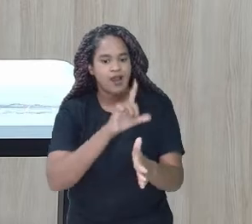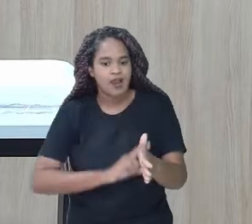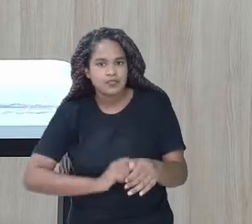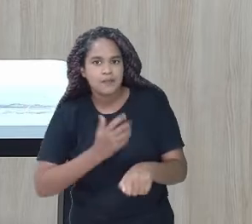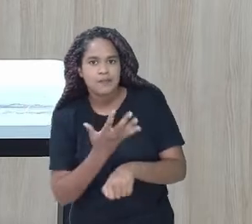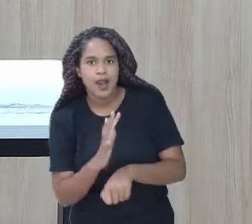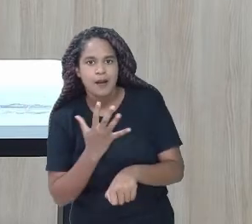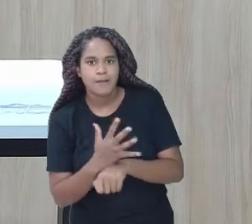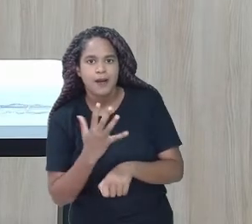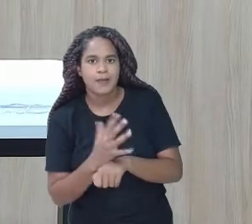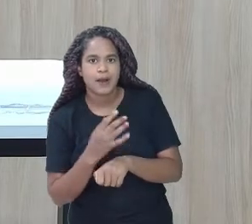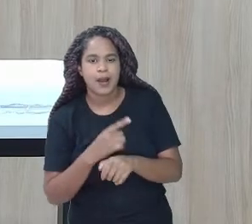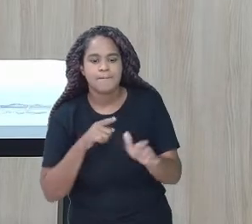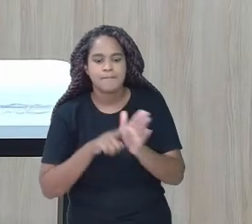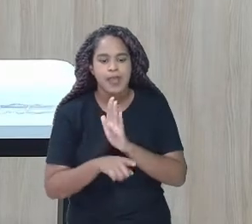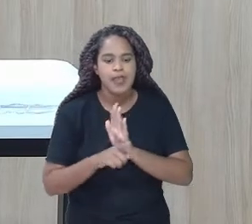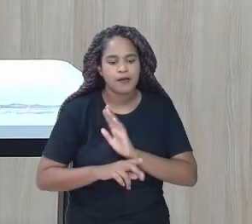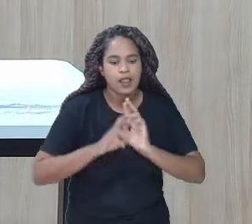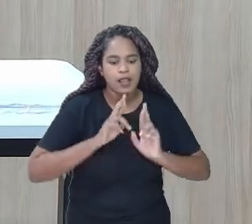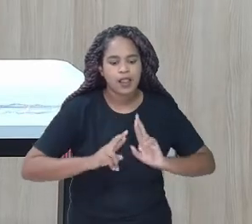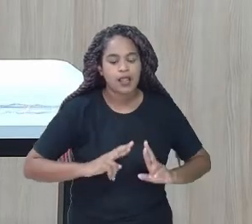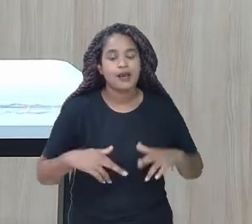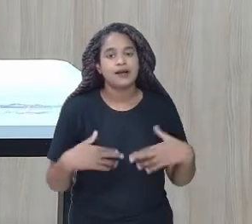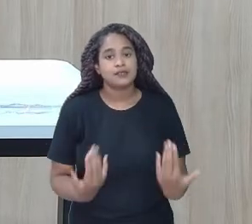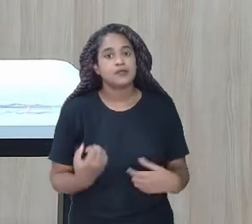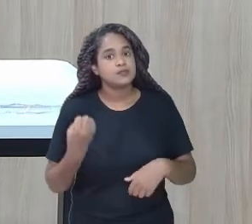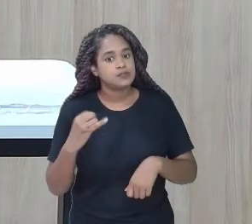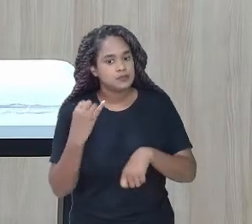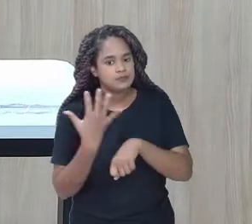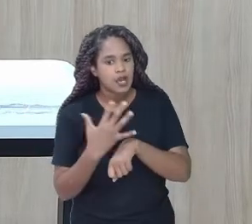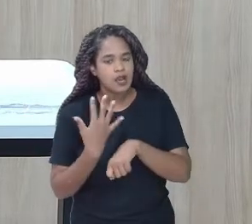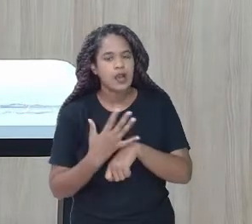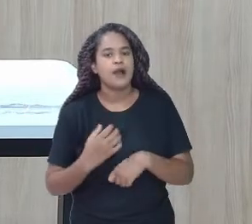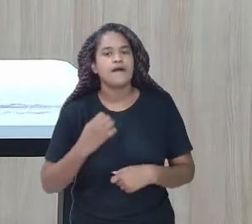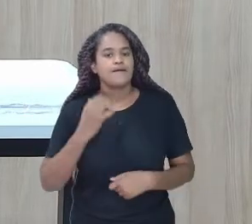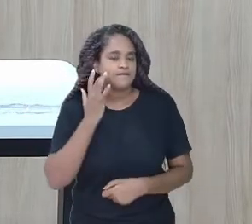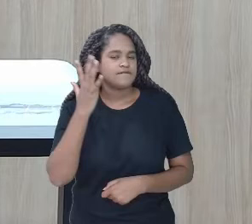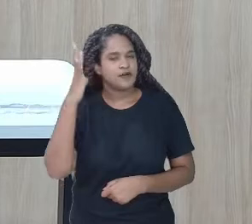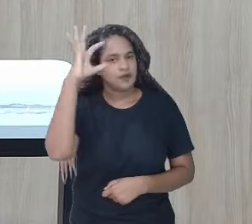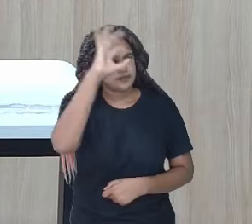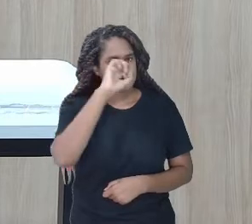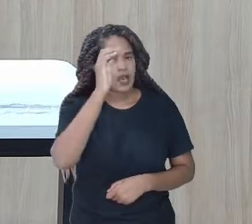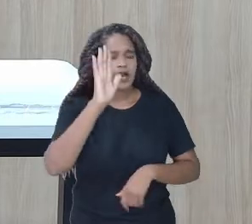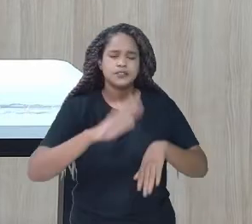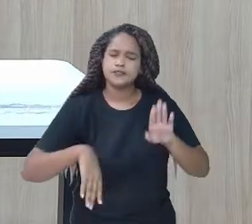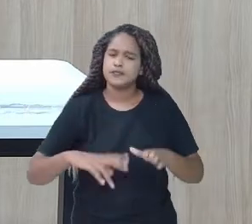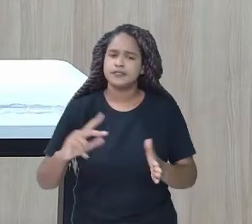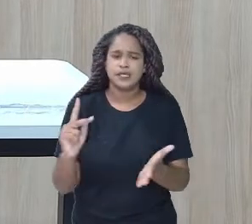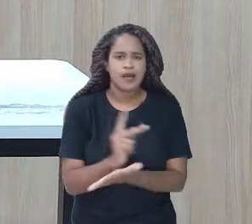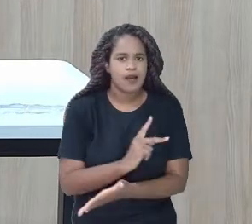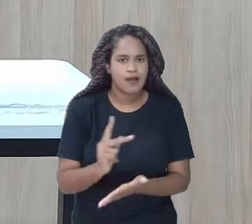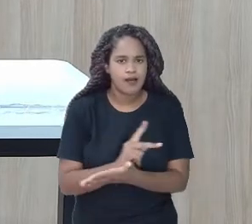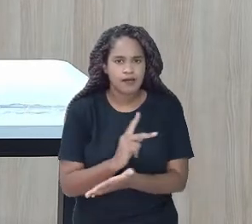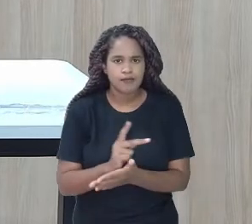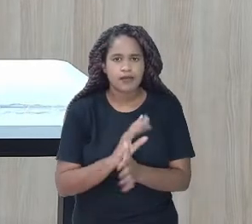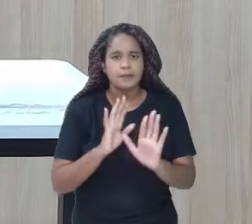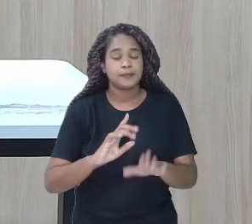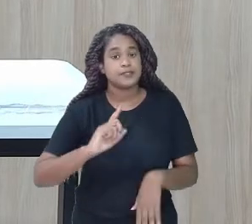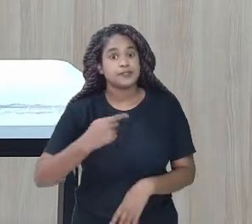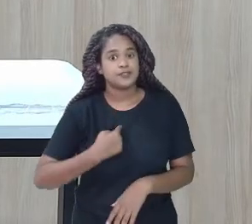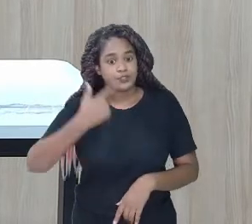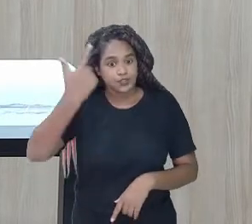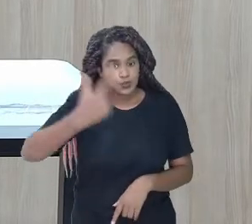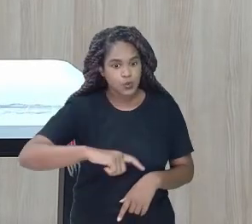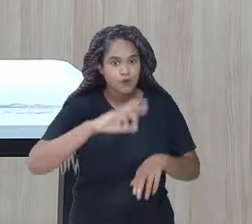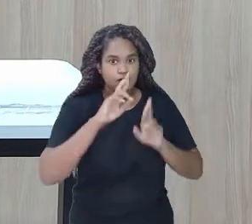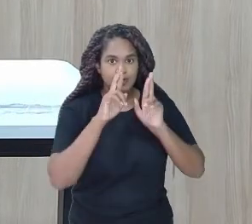o exercitar, o aprender, facilita a nossa aprendizagem. Às vezes, erramos algumas questões, mas quando fazemos de novo, já não erramos